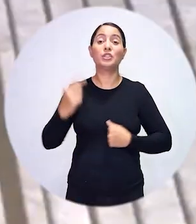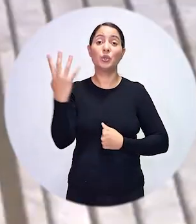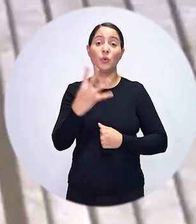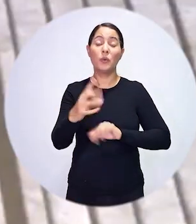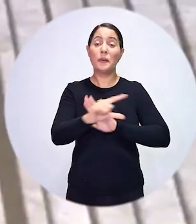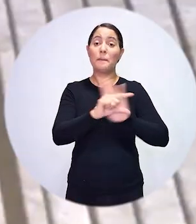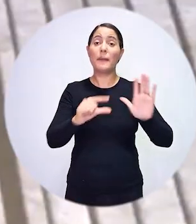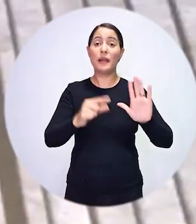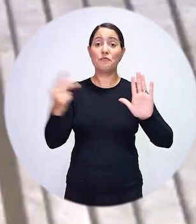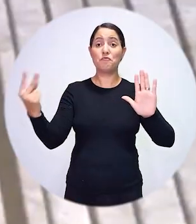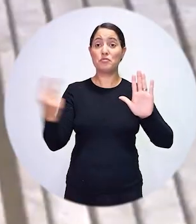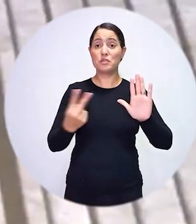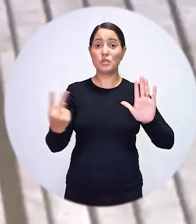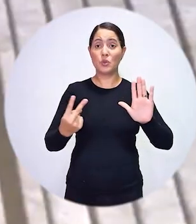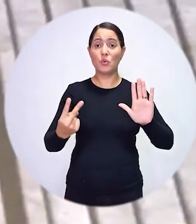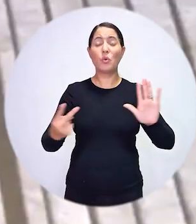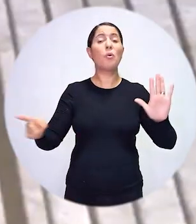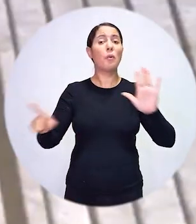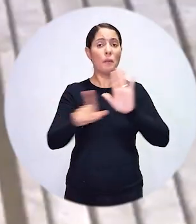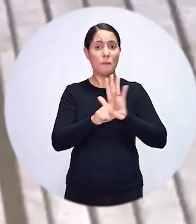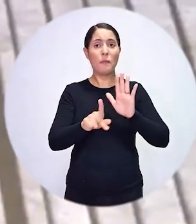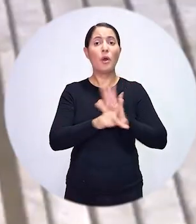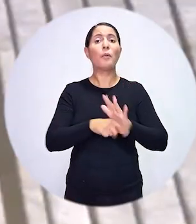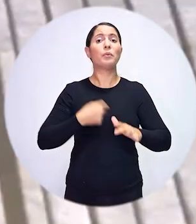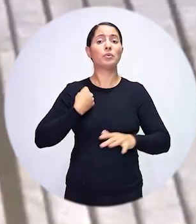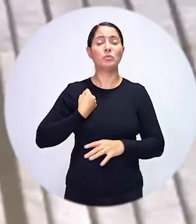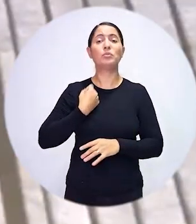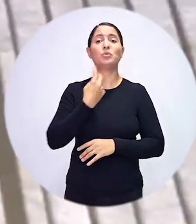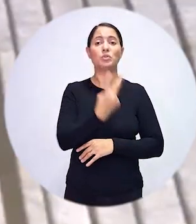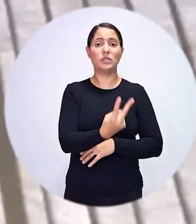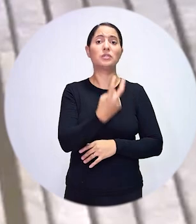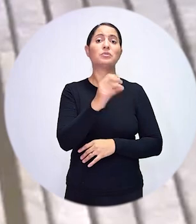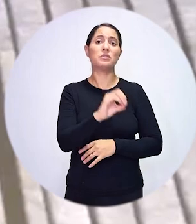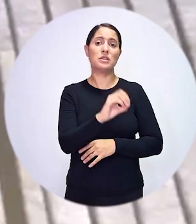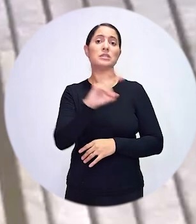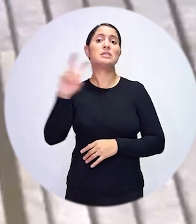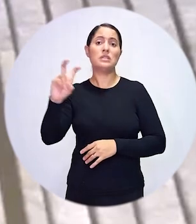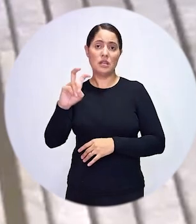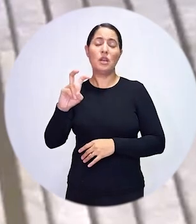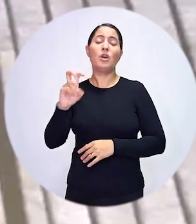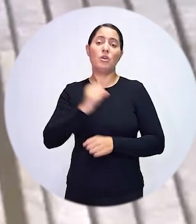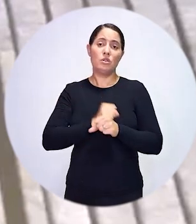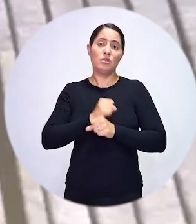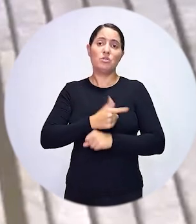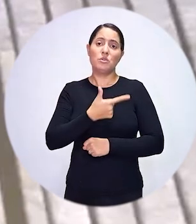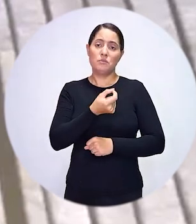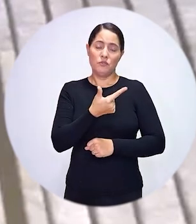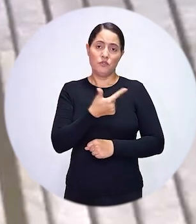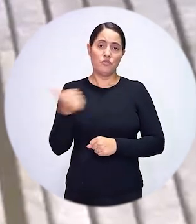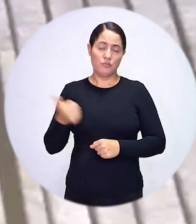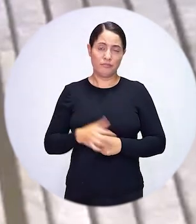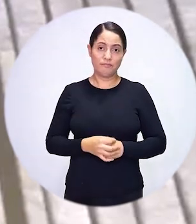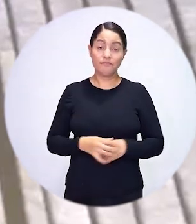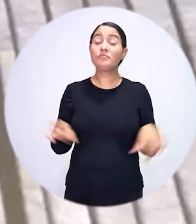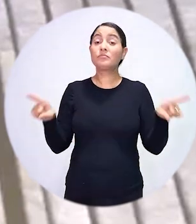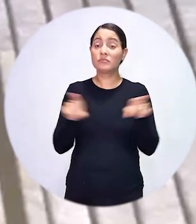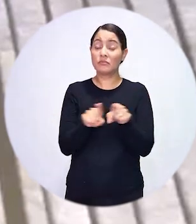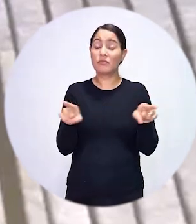está lá no artigo 4º, parágrafo 2º, também do provimento 205 de